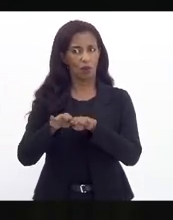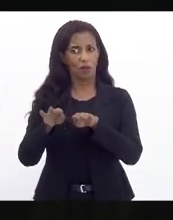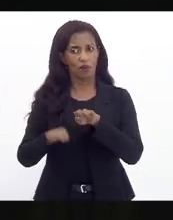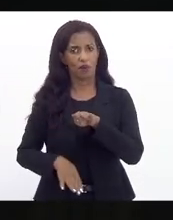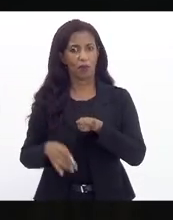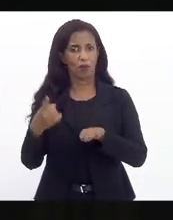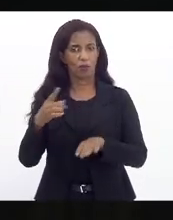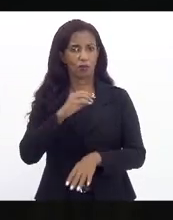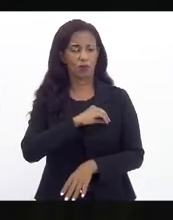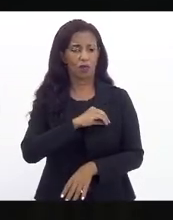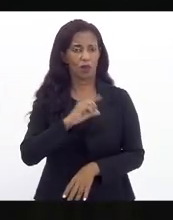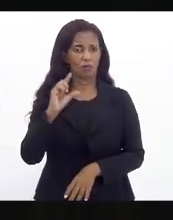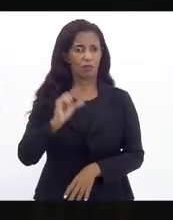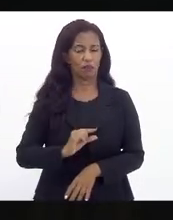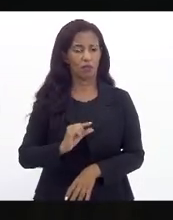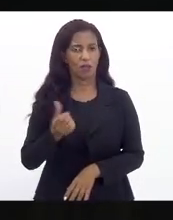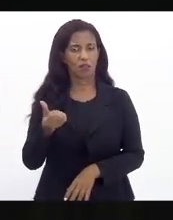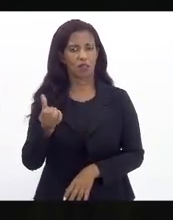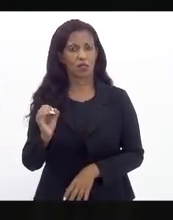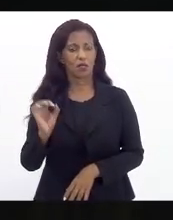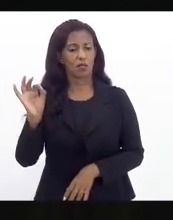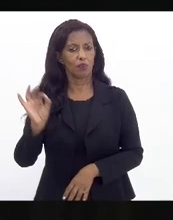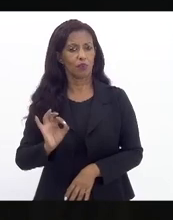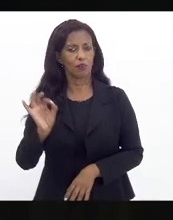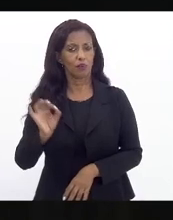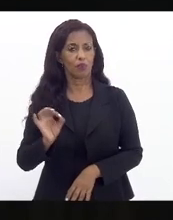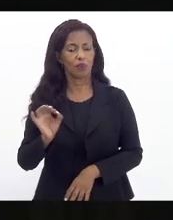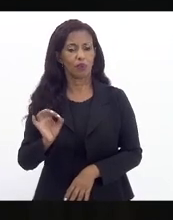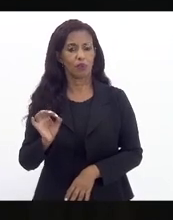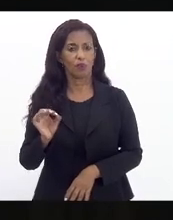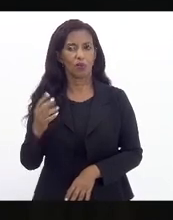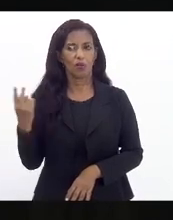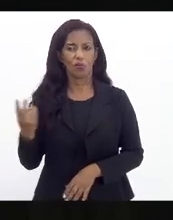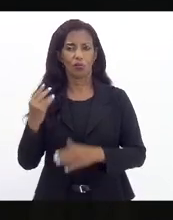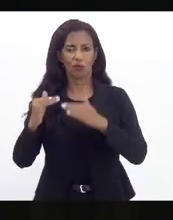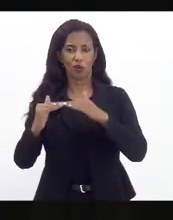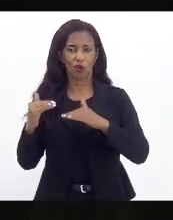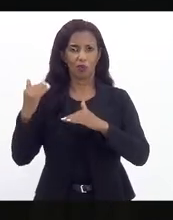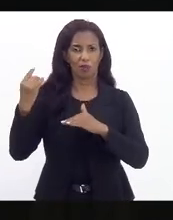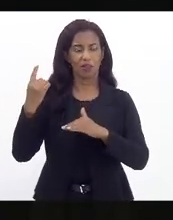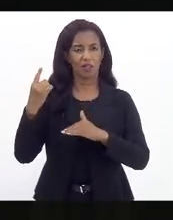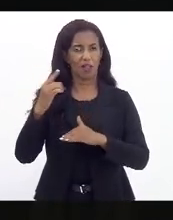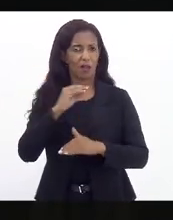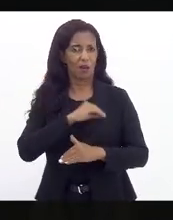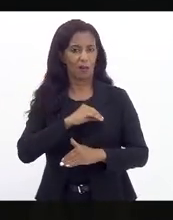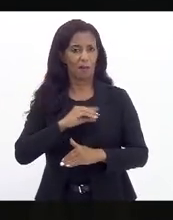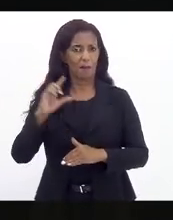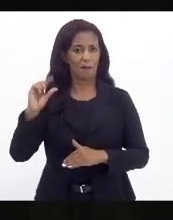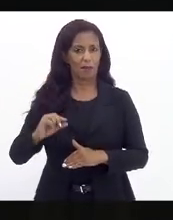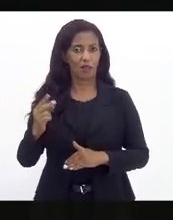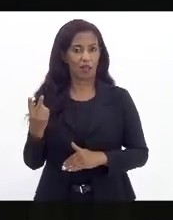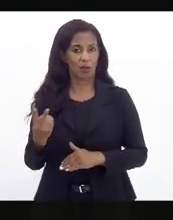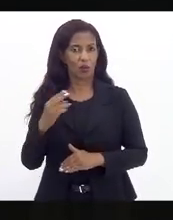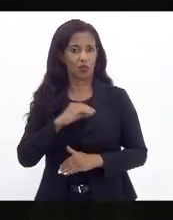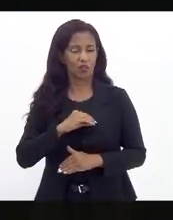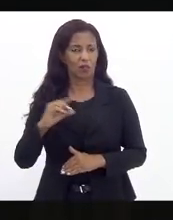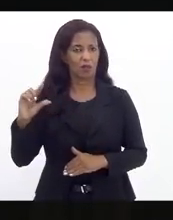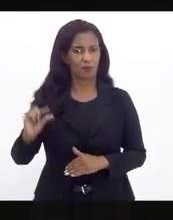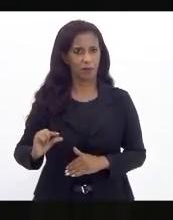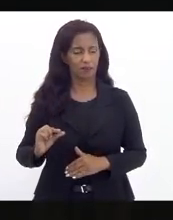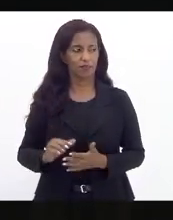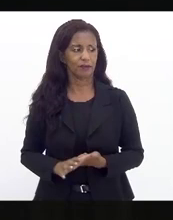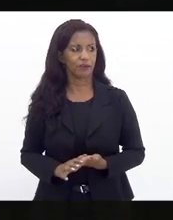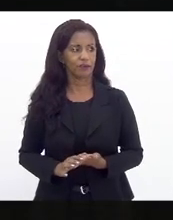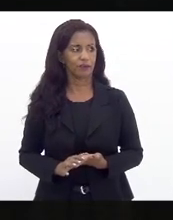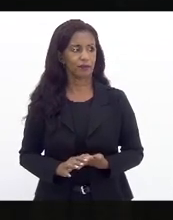salário mínimo 60% do valor que exceder a um salário mínimo até o limite de dois salários mínimos